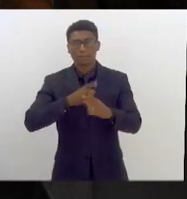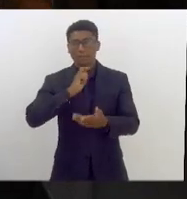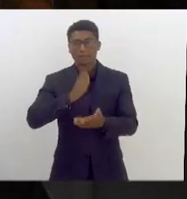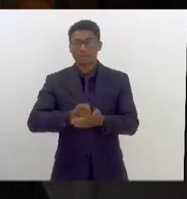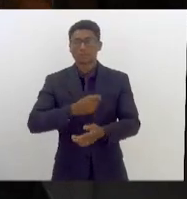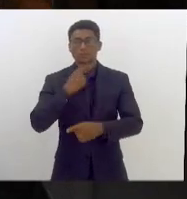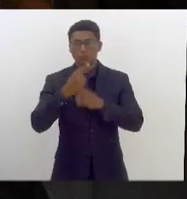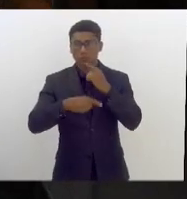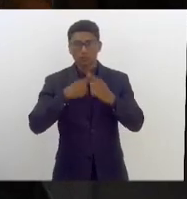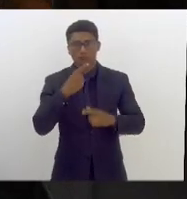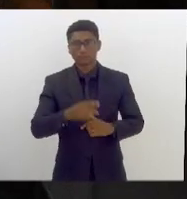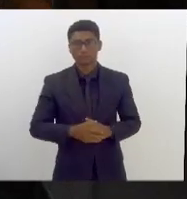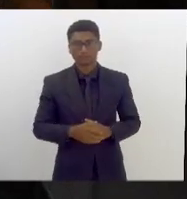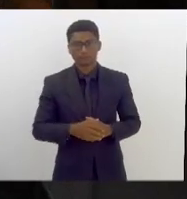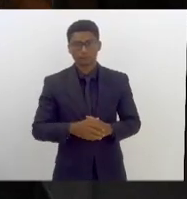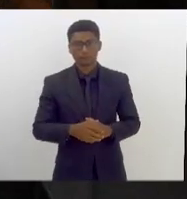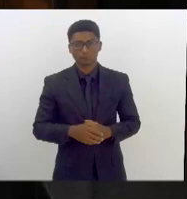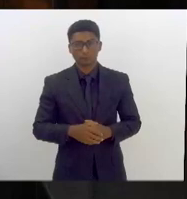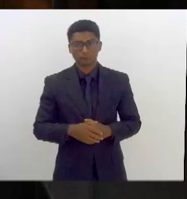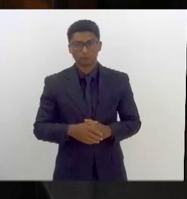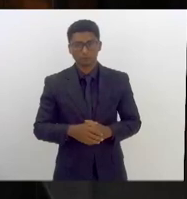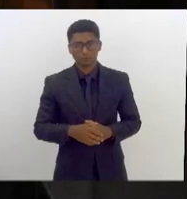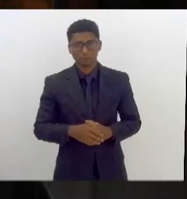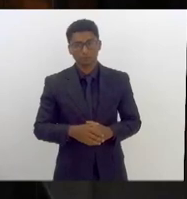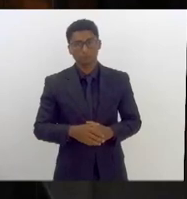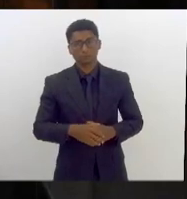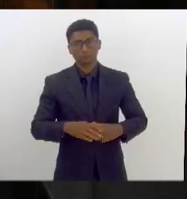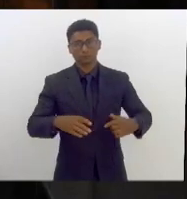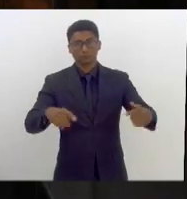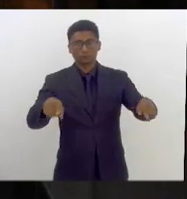quê, ou porque é impagável,